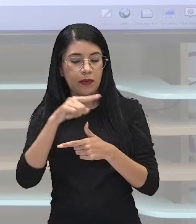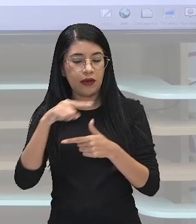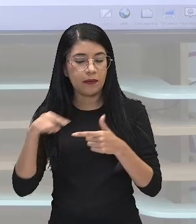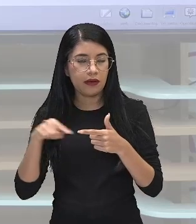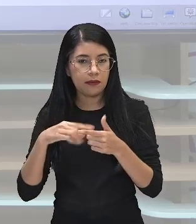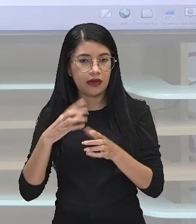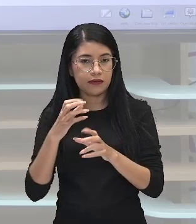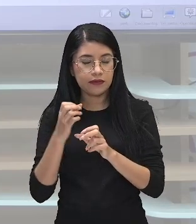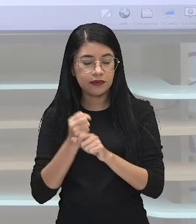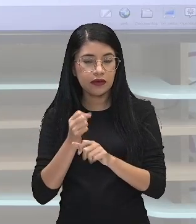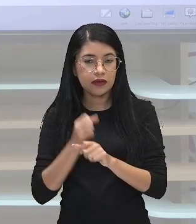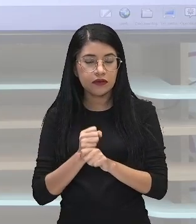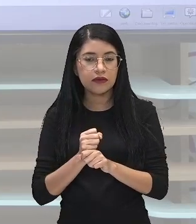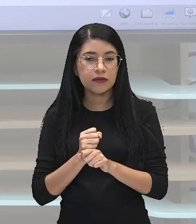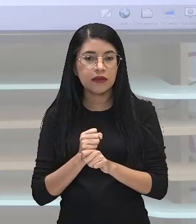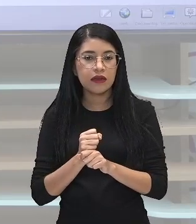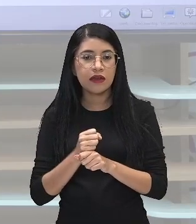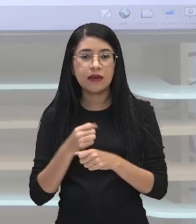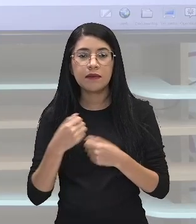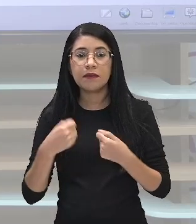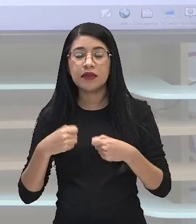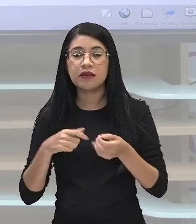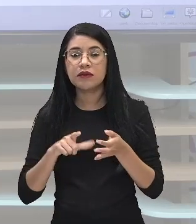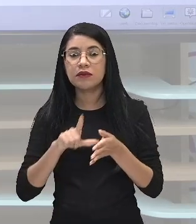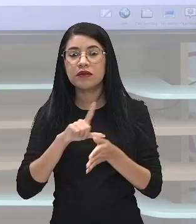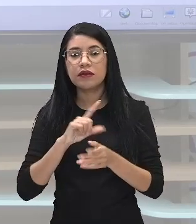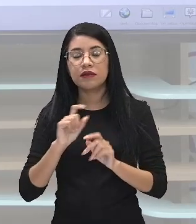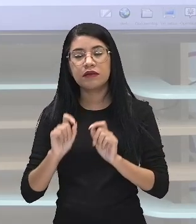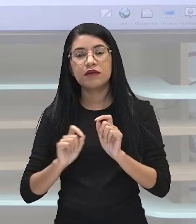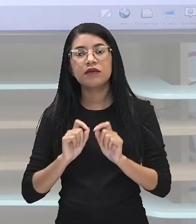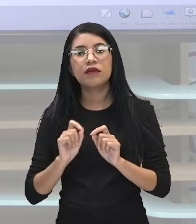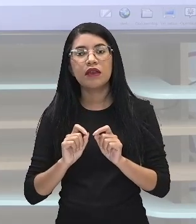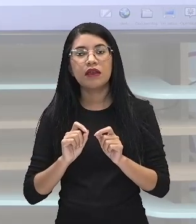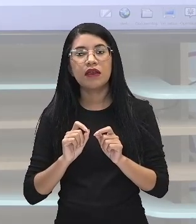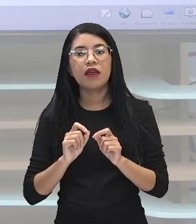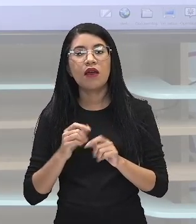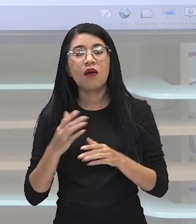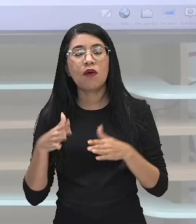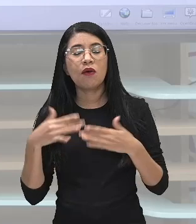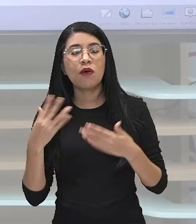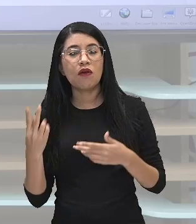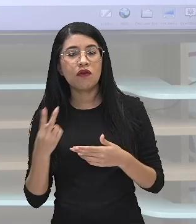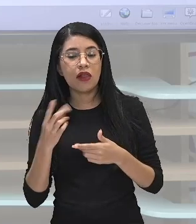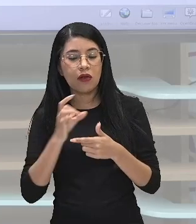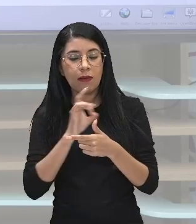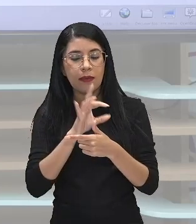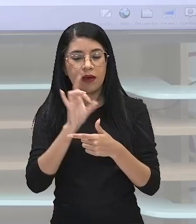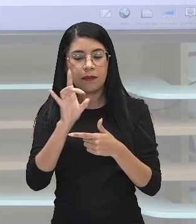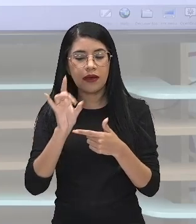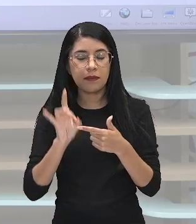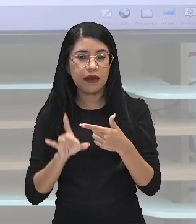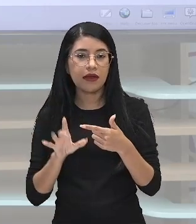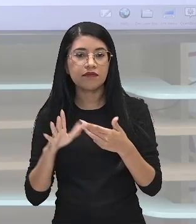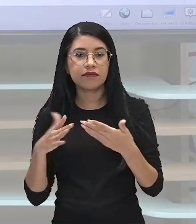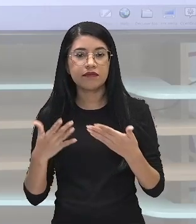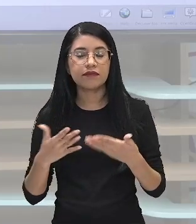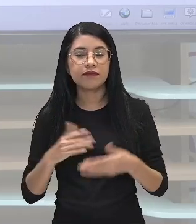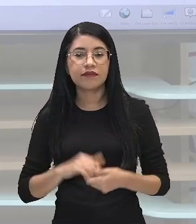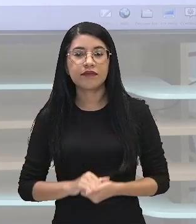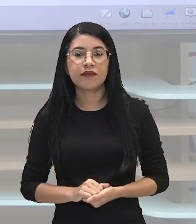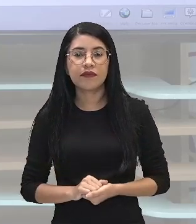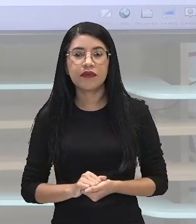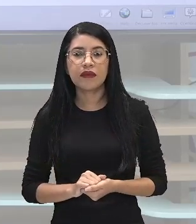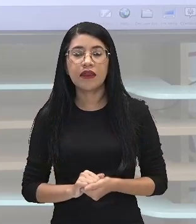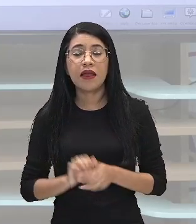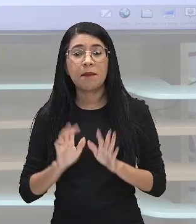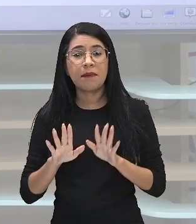triângulo, do que eu preciso? Eu preciso dos lados desse triângulo, não é verdade? Mas nesse caso aqui eu só tenho